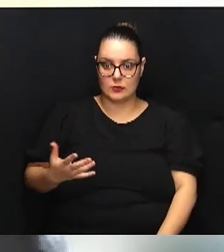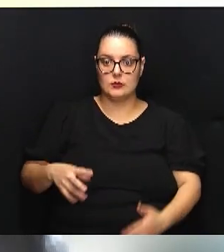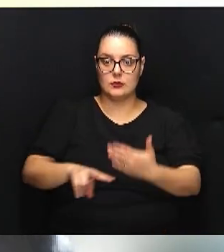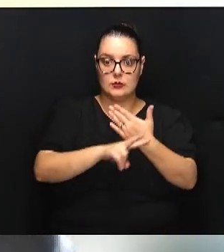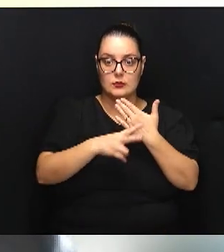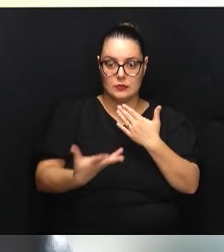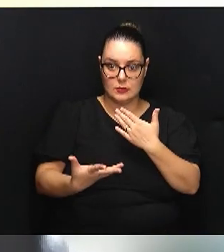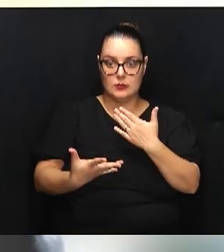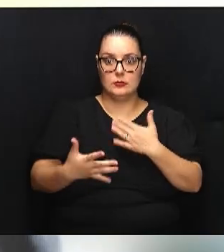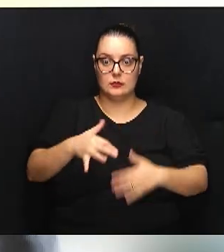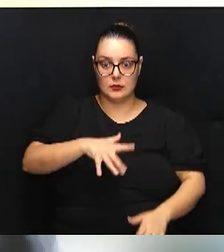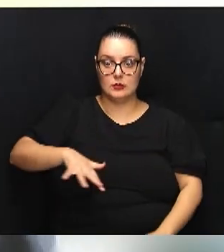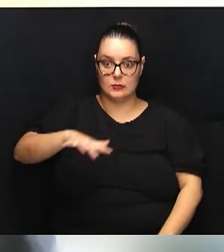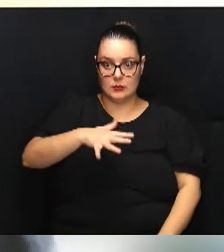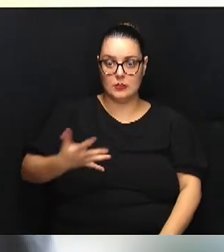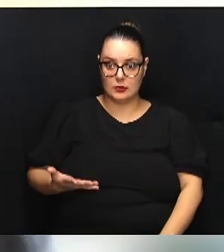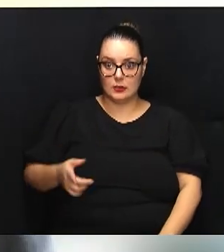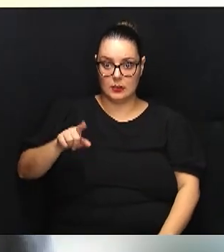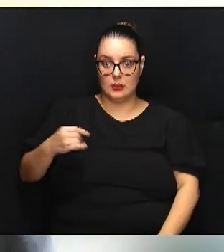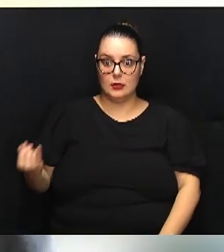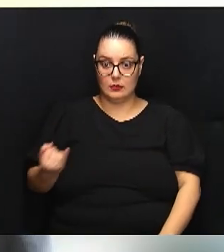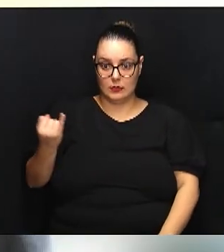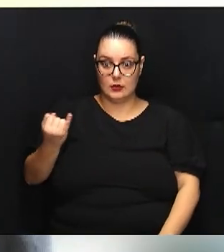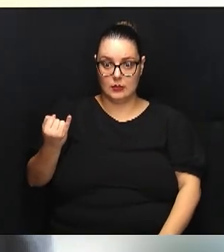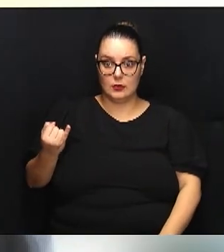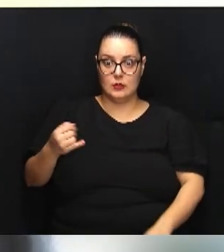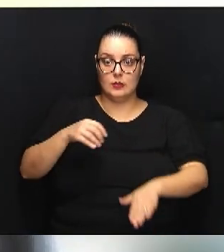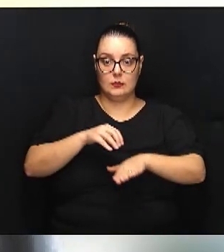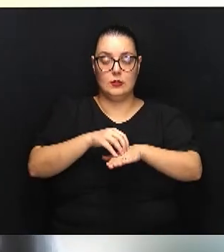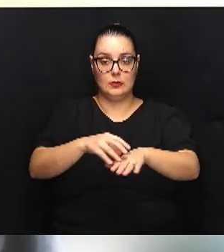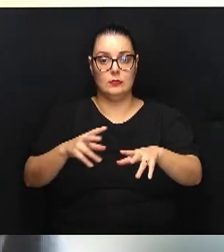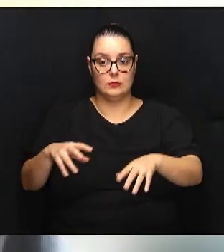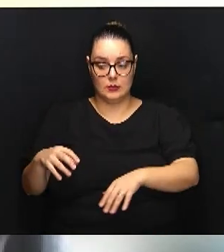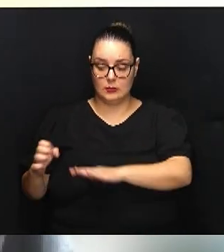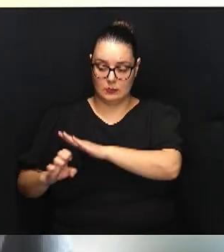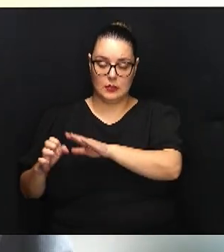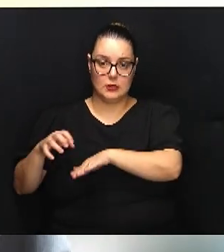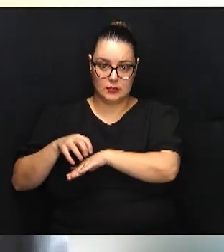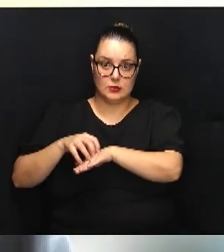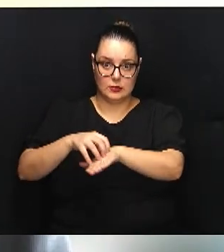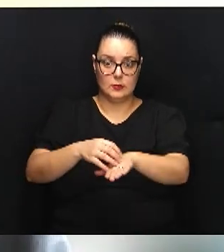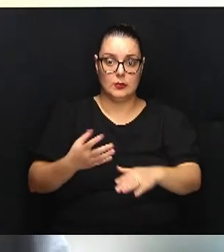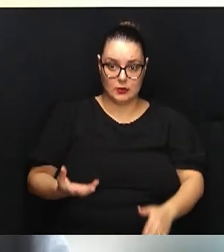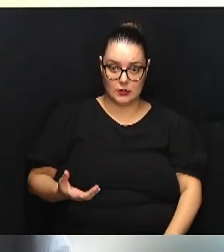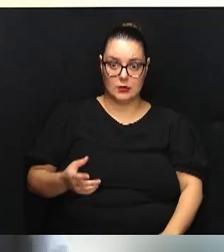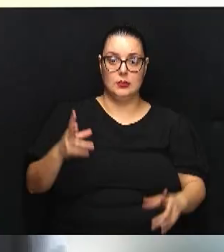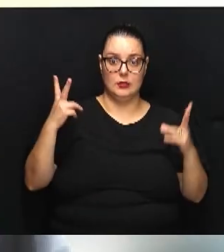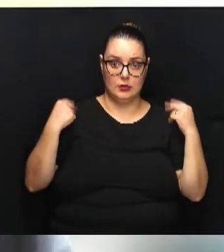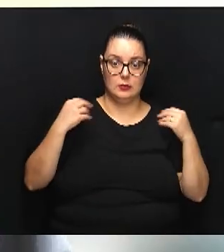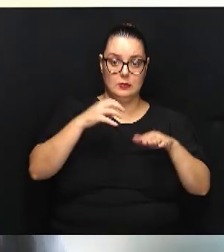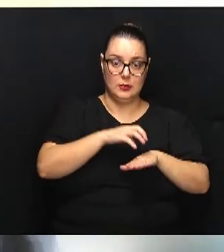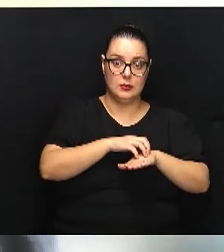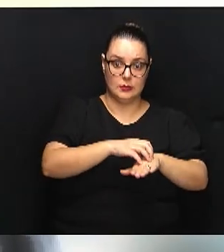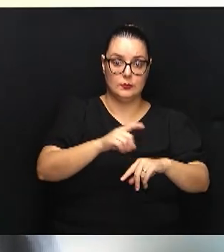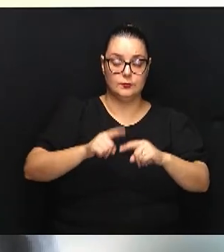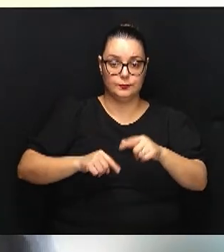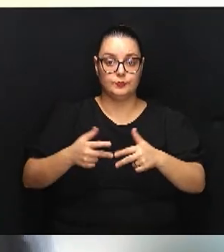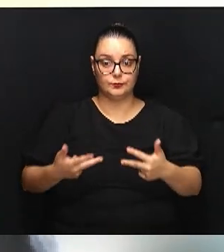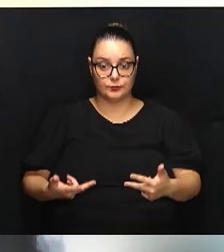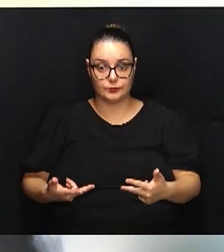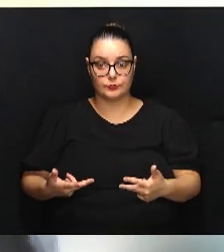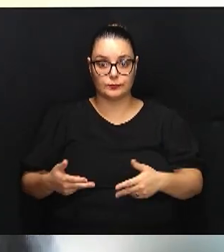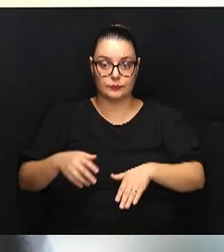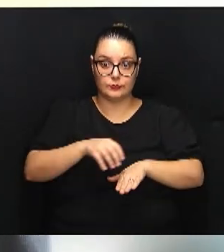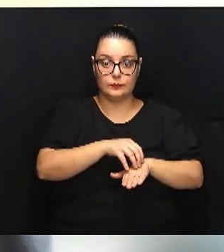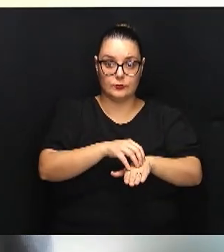dado o risco, né, de impacto no ambiente, é importante que o transportador também, aquele que faz o